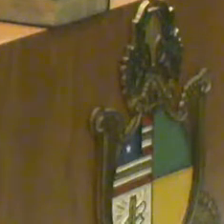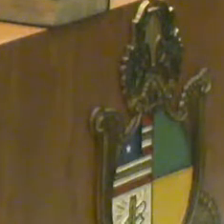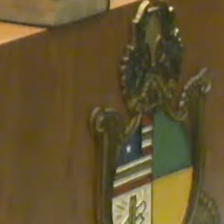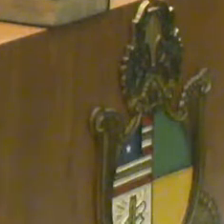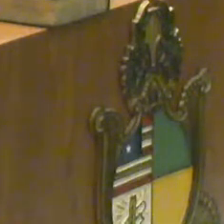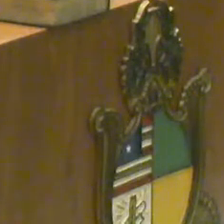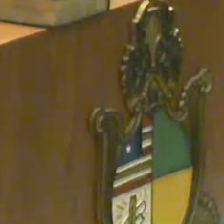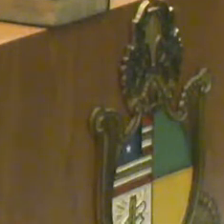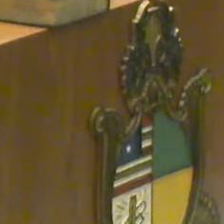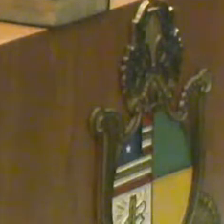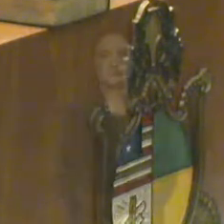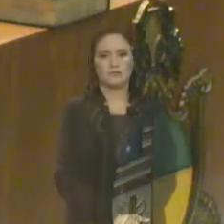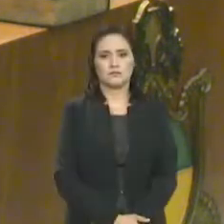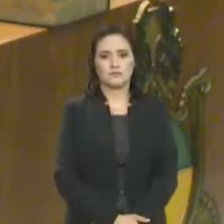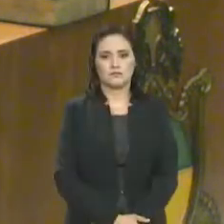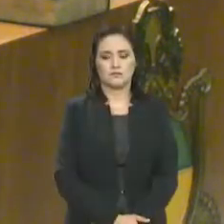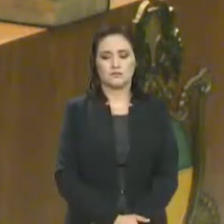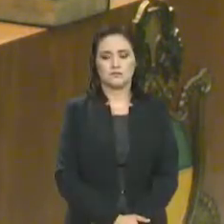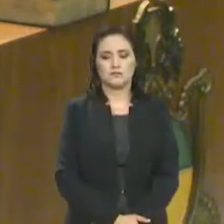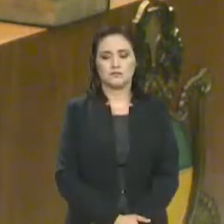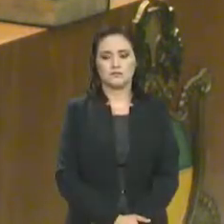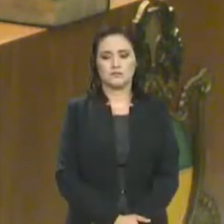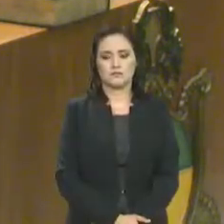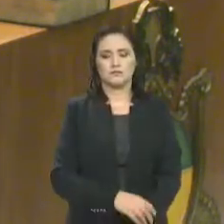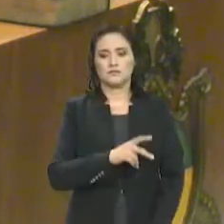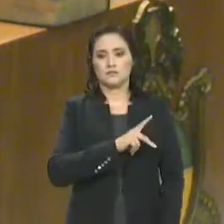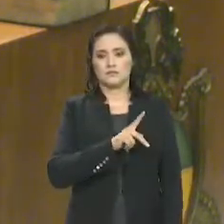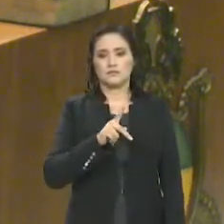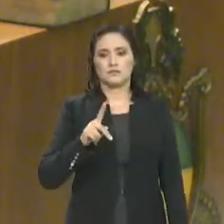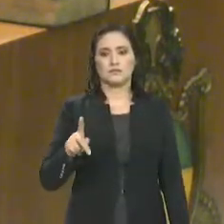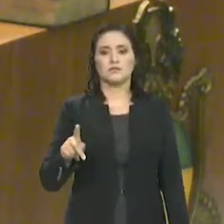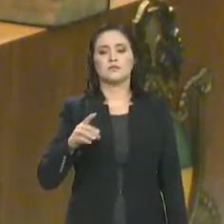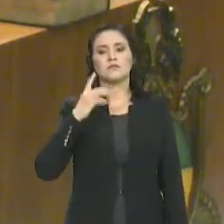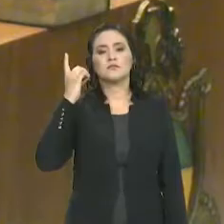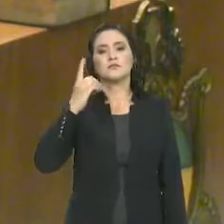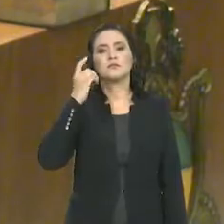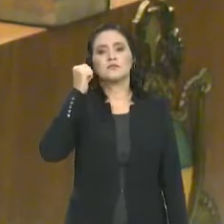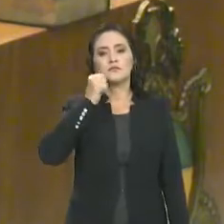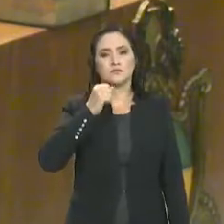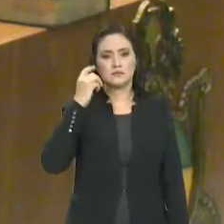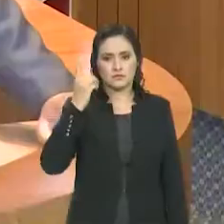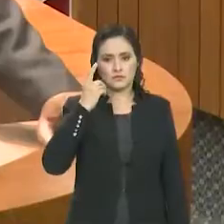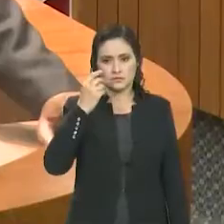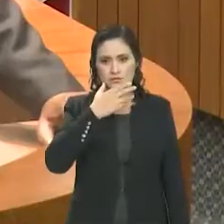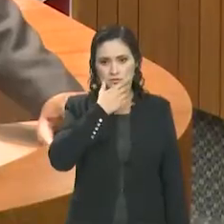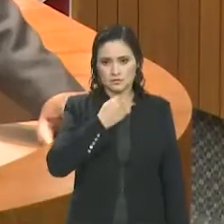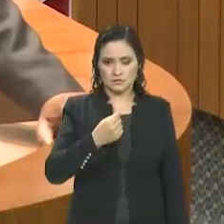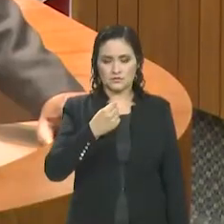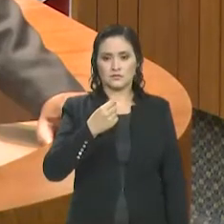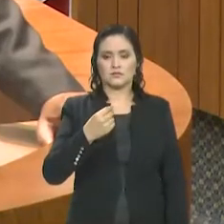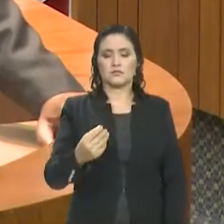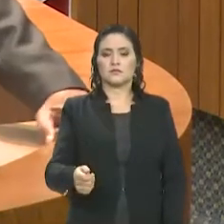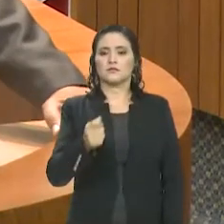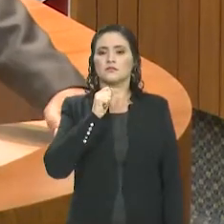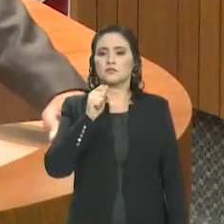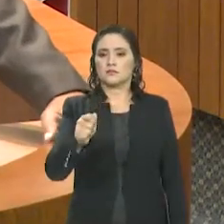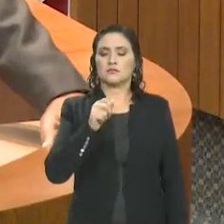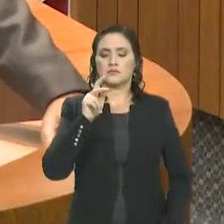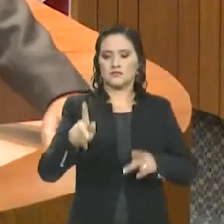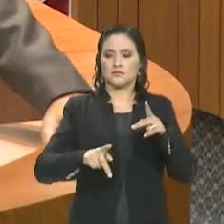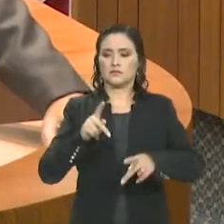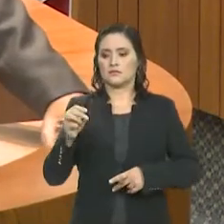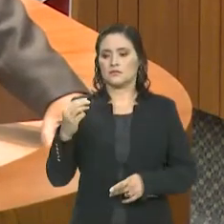Senhor presidente, senhores deputados, deputadas, imprensa, povo do Maranhão que acompanha esta transmissão pela